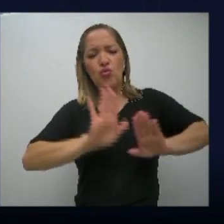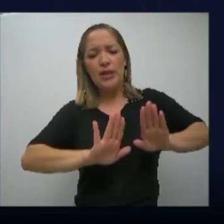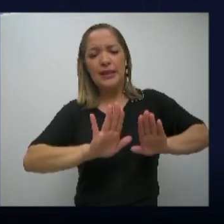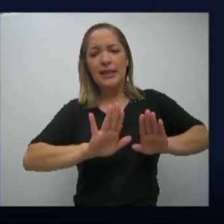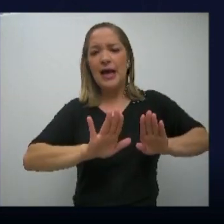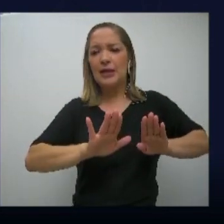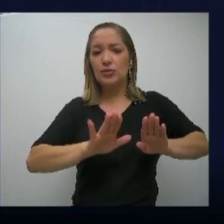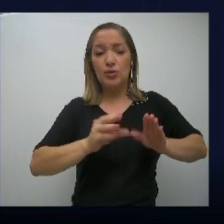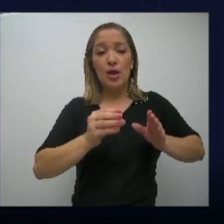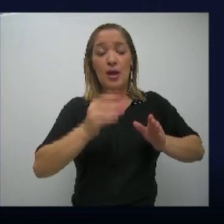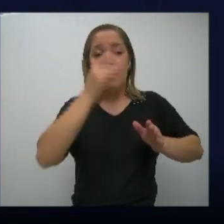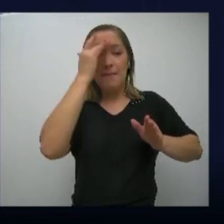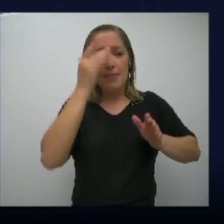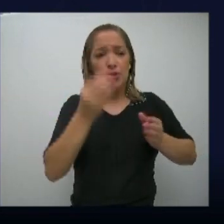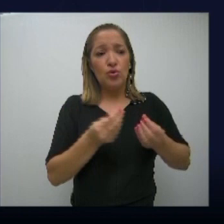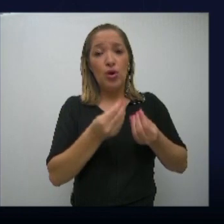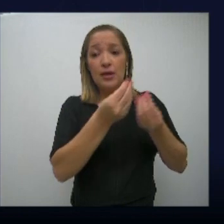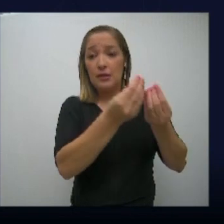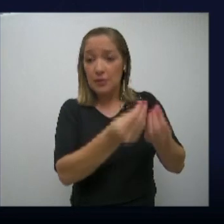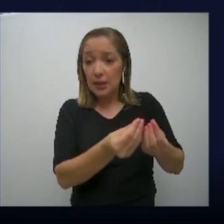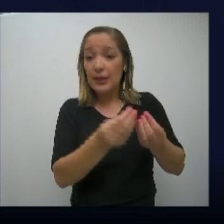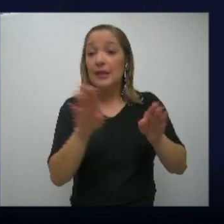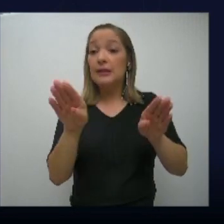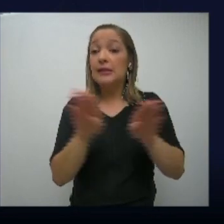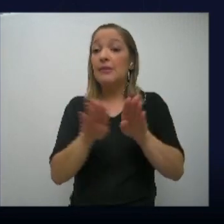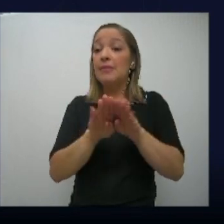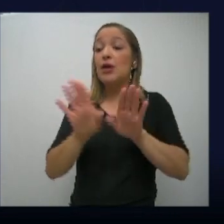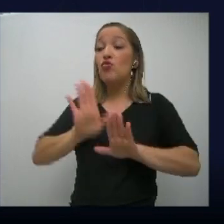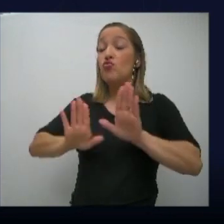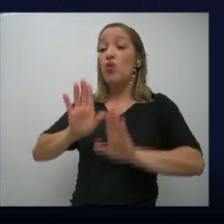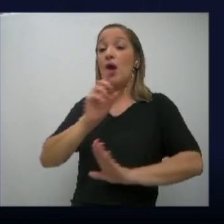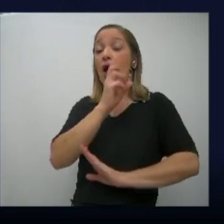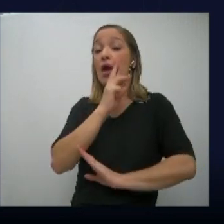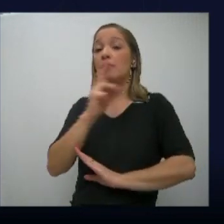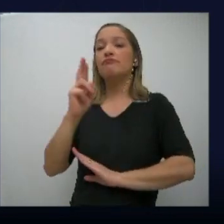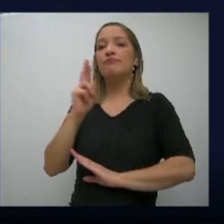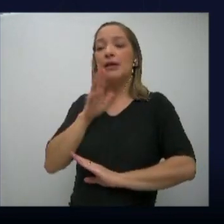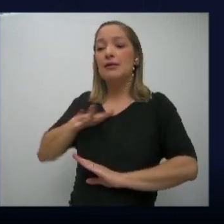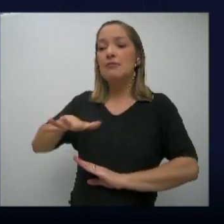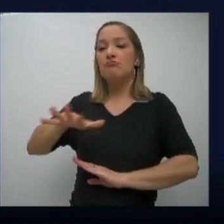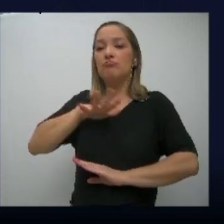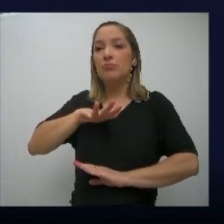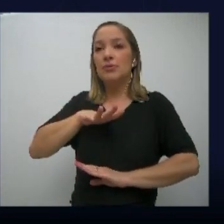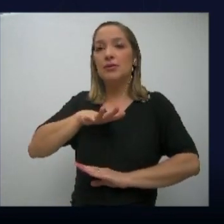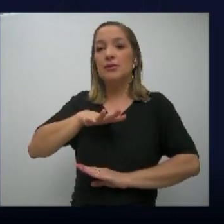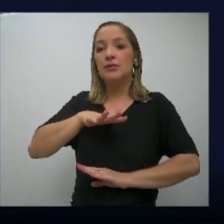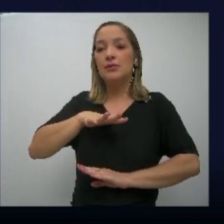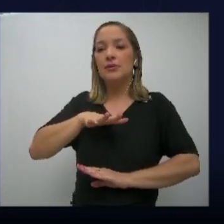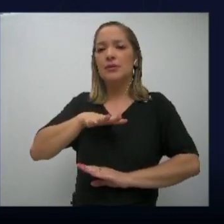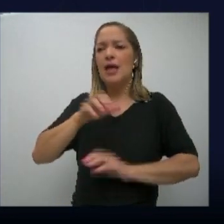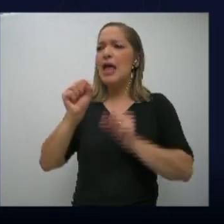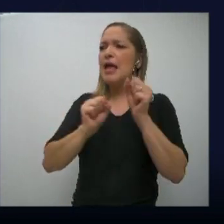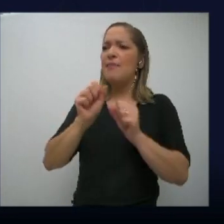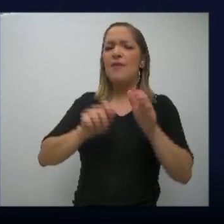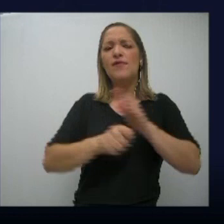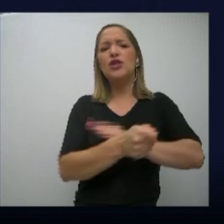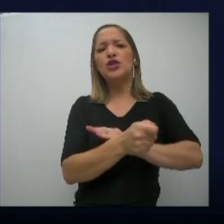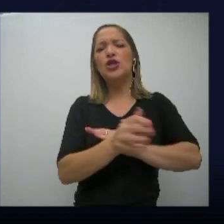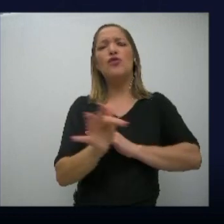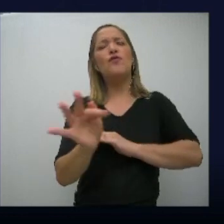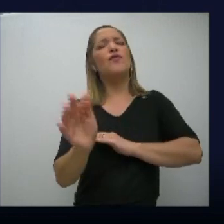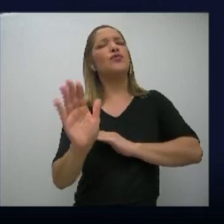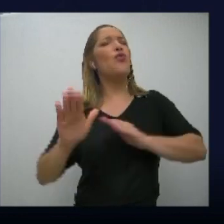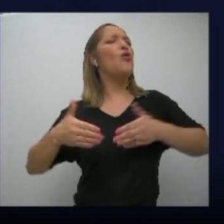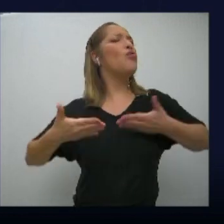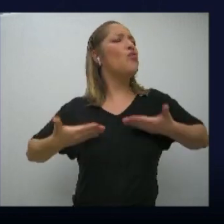cuidados restaurantes eu acho que a gente falar mais disso é fundamental nesse ambiente aqui esse uma vez que a gente tem que dizer para essas limpeza revestido o futuro empresas